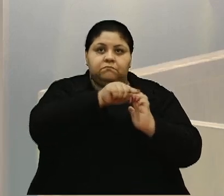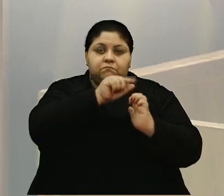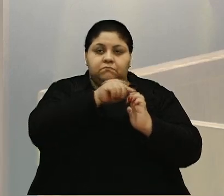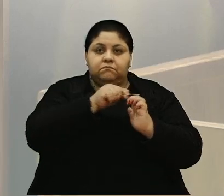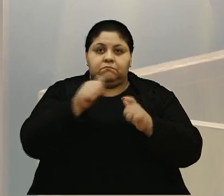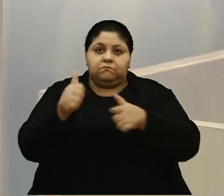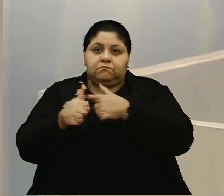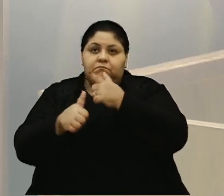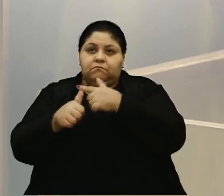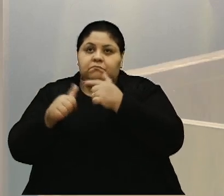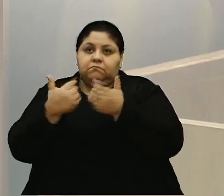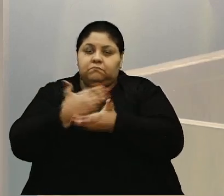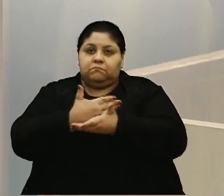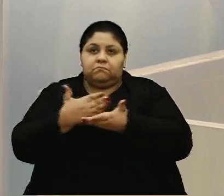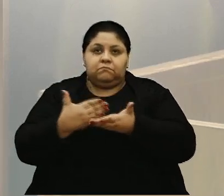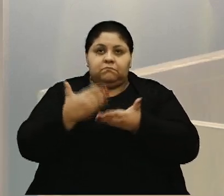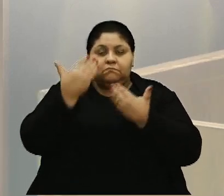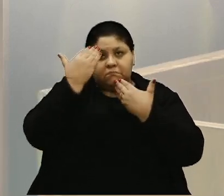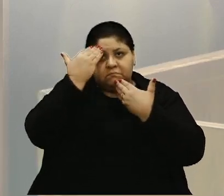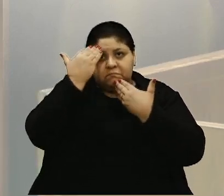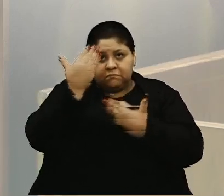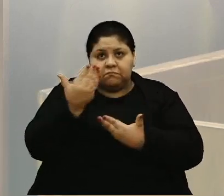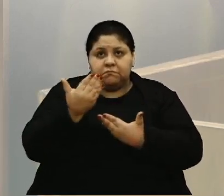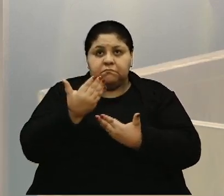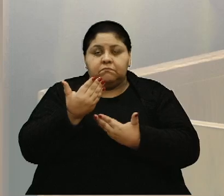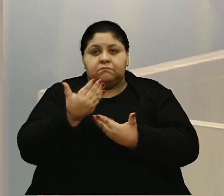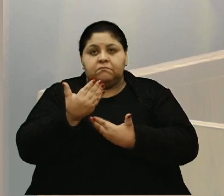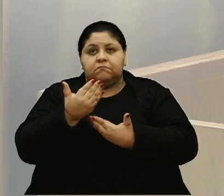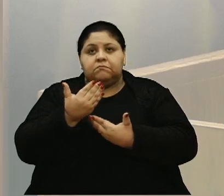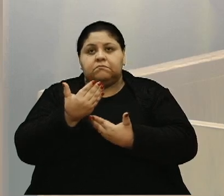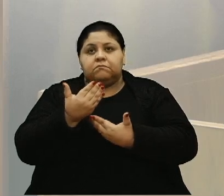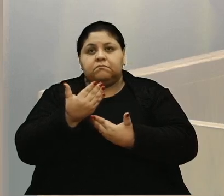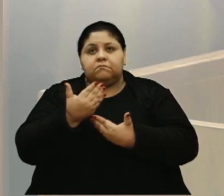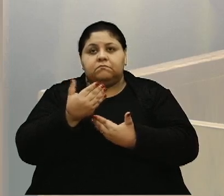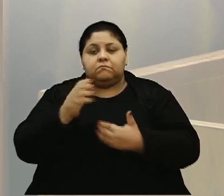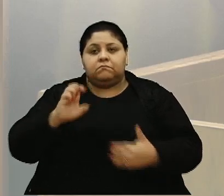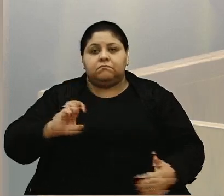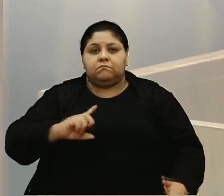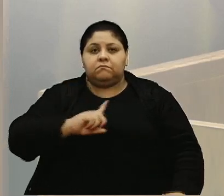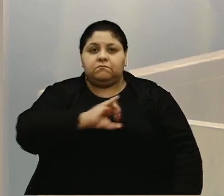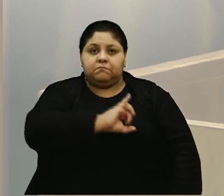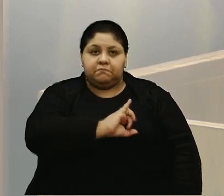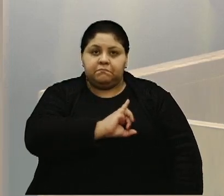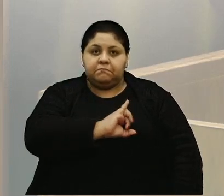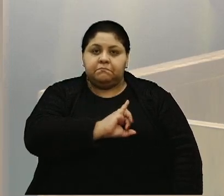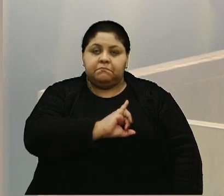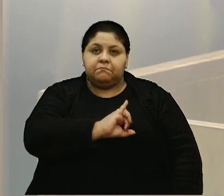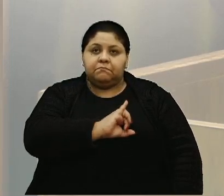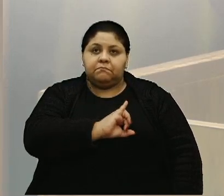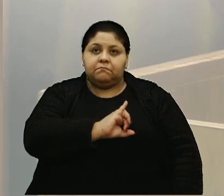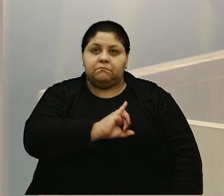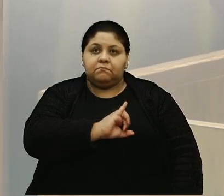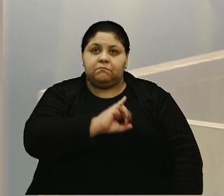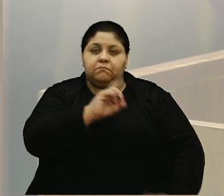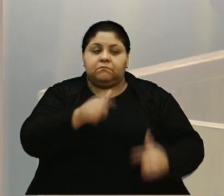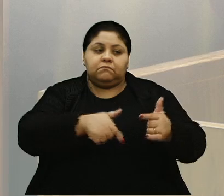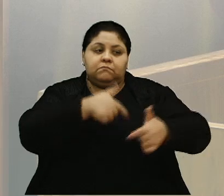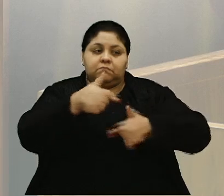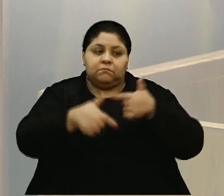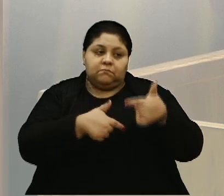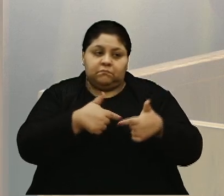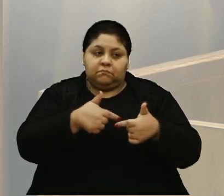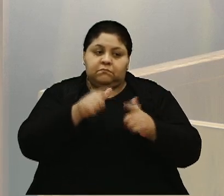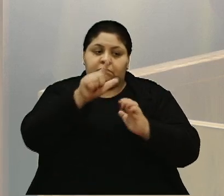Primeiro eu quero começar a agradecer aí o Ed Carlos, que está à frente